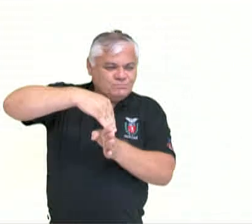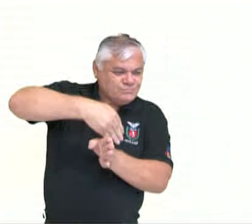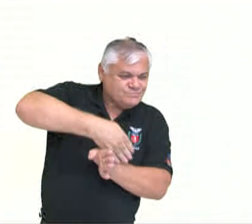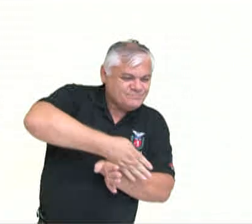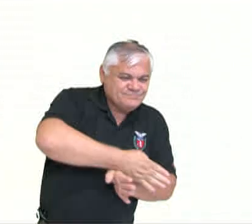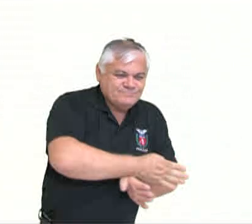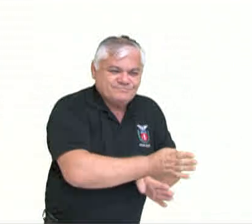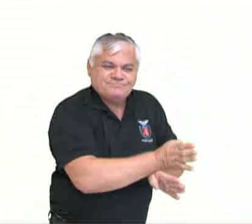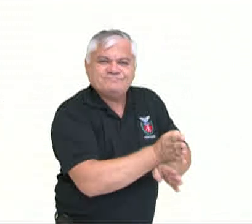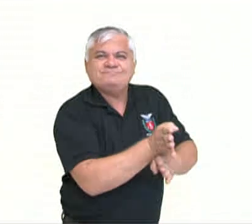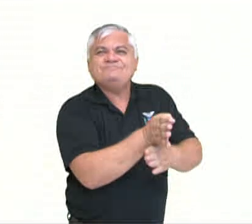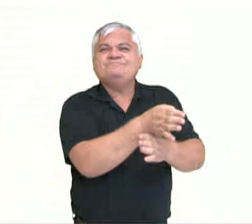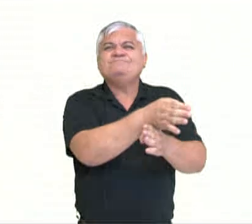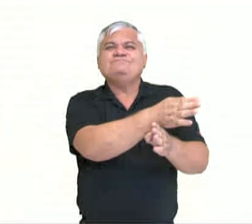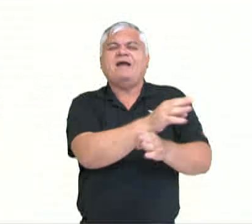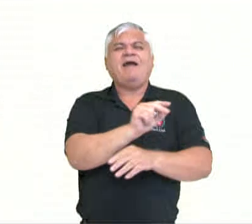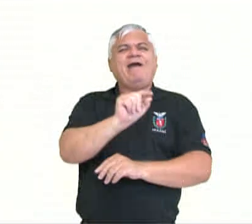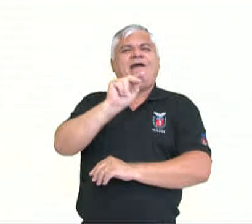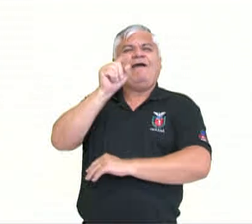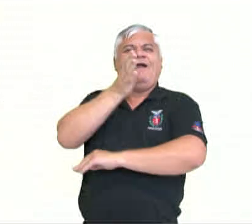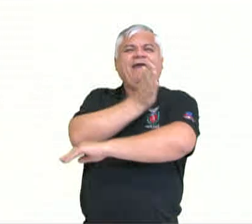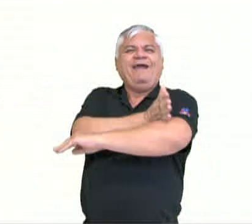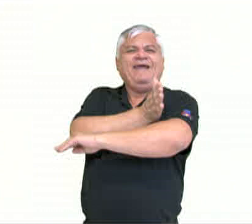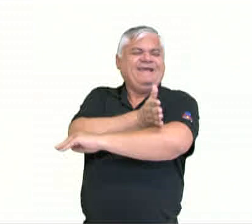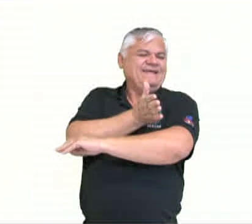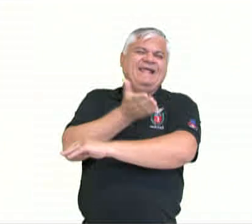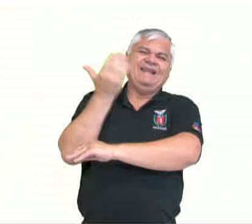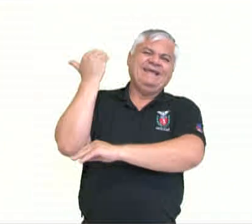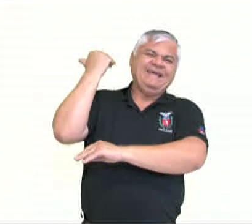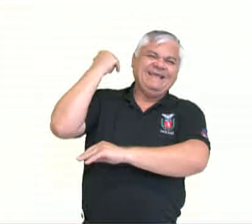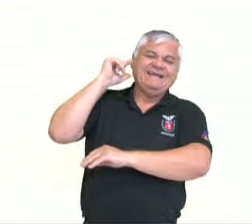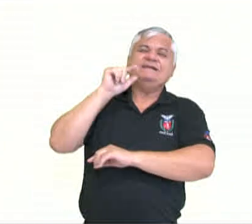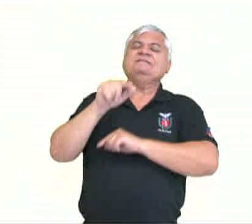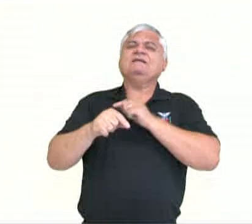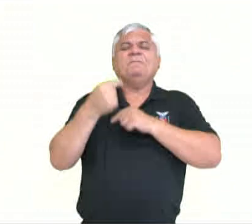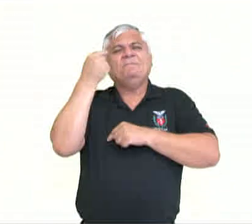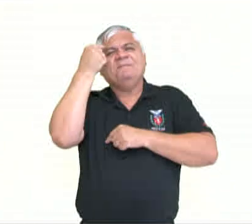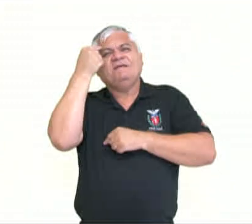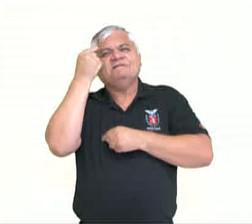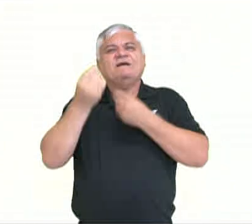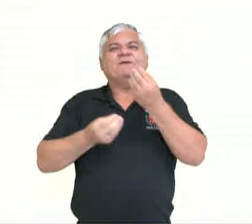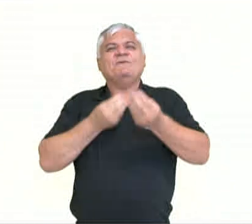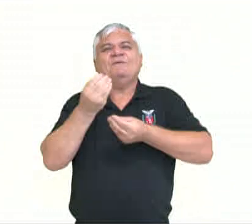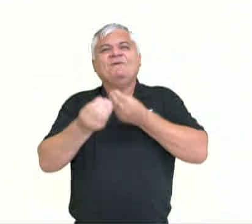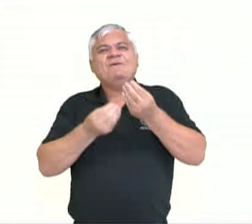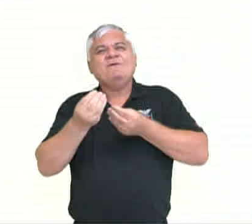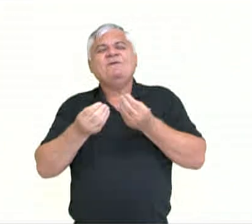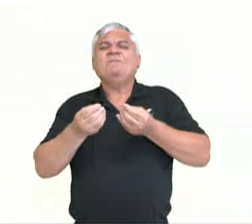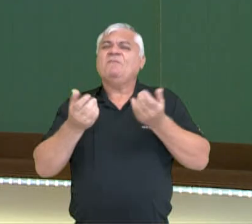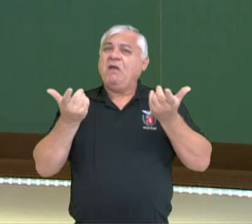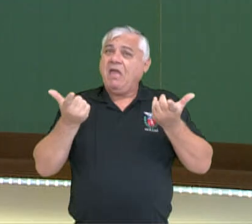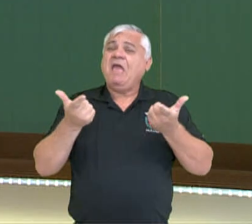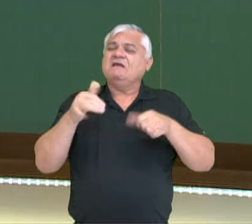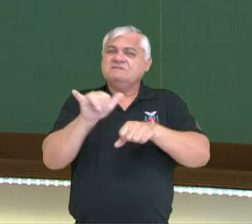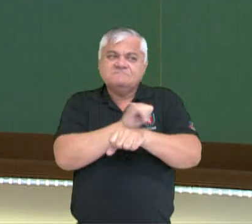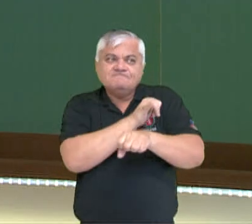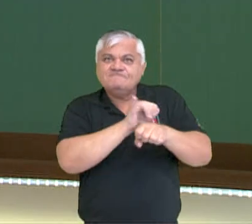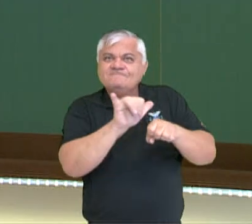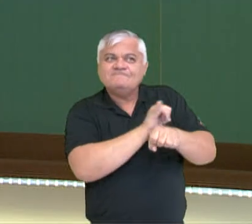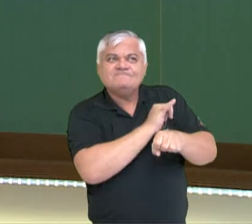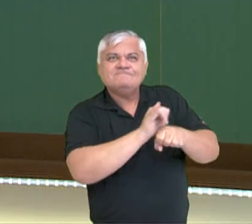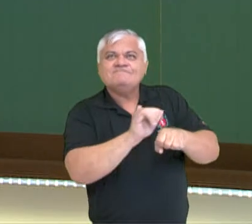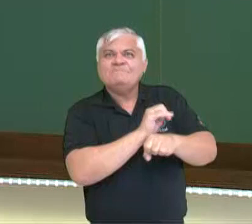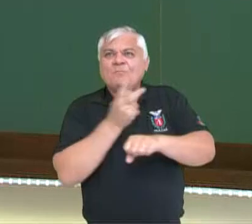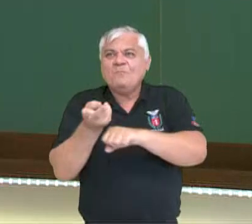da antiguidade mesmo, uma forma de se pensar a realidade bastante estratégica,